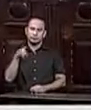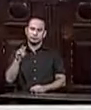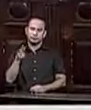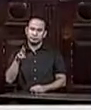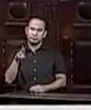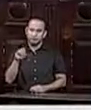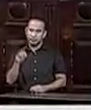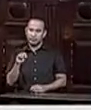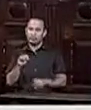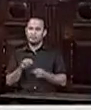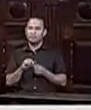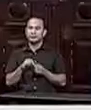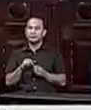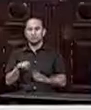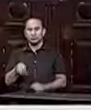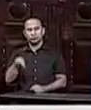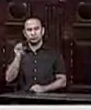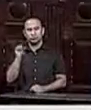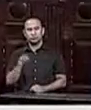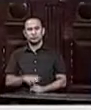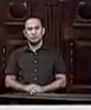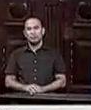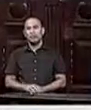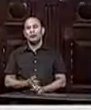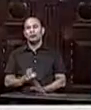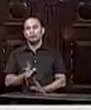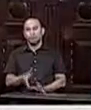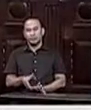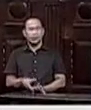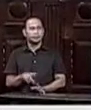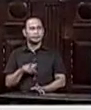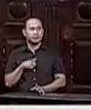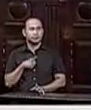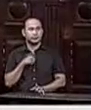essa decisão. De qualquer maneira, já vendo aqui